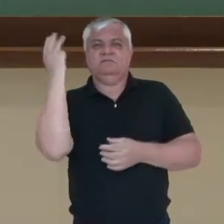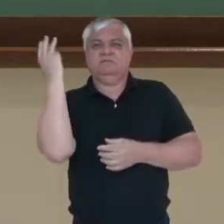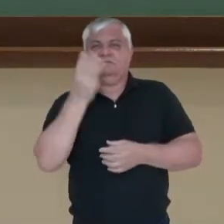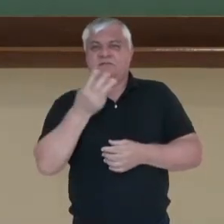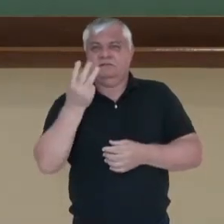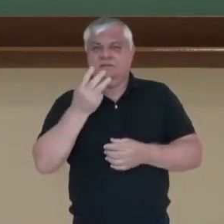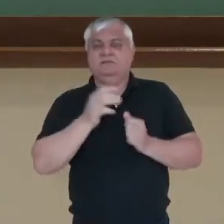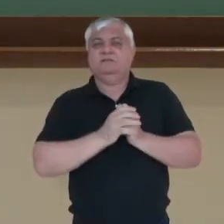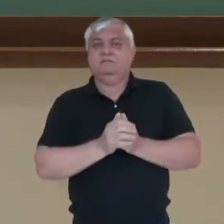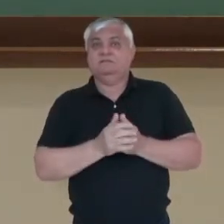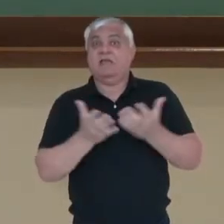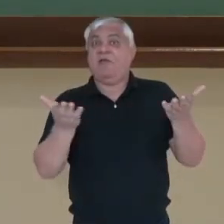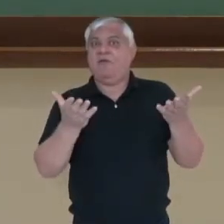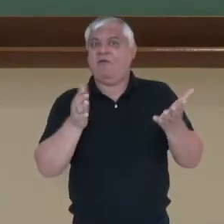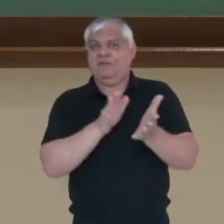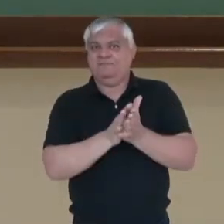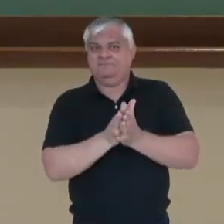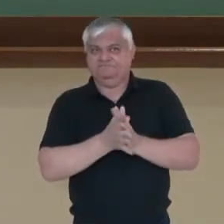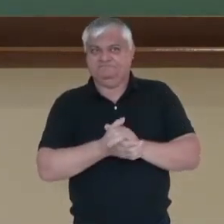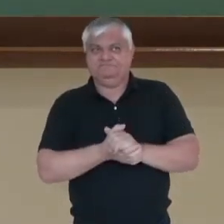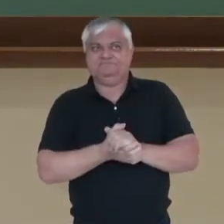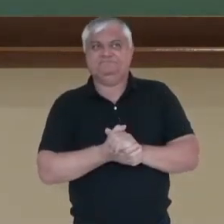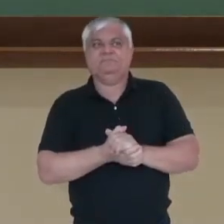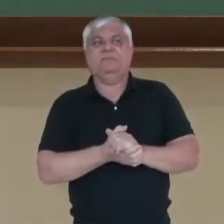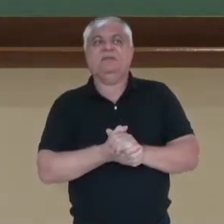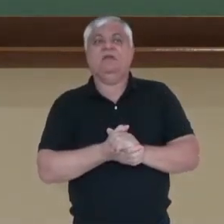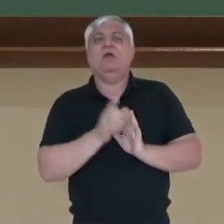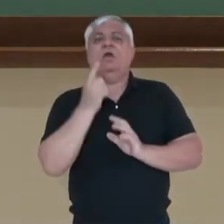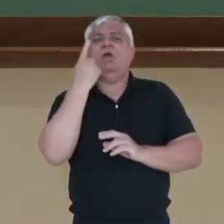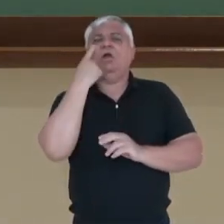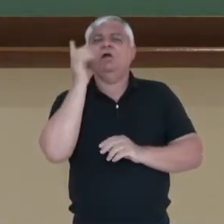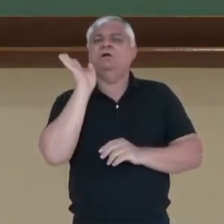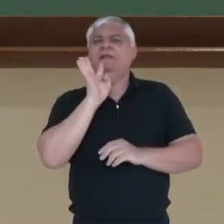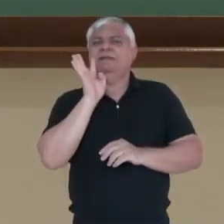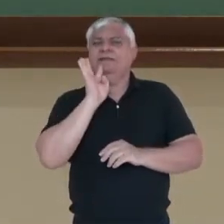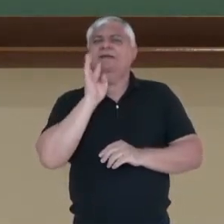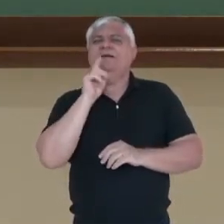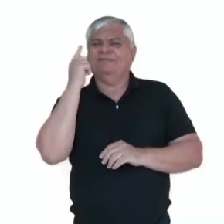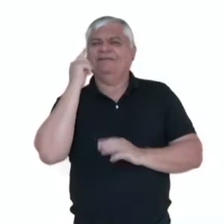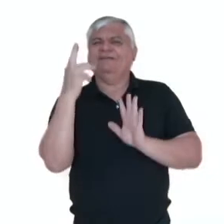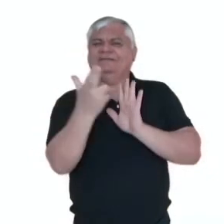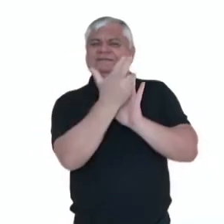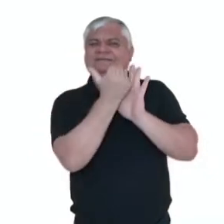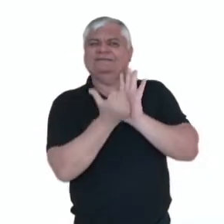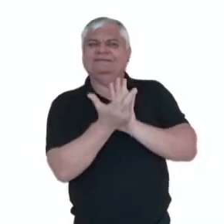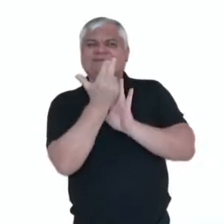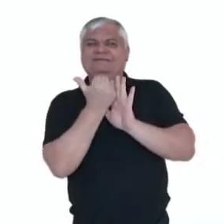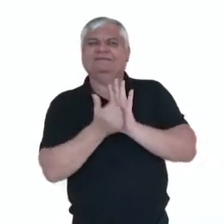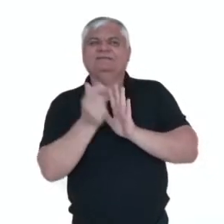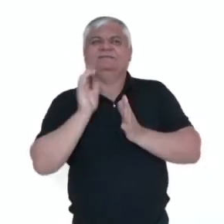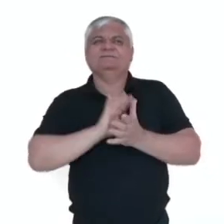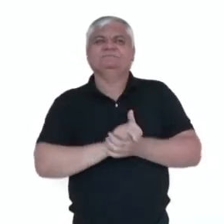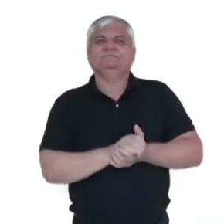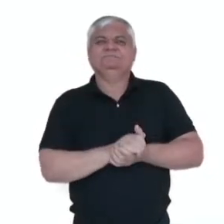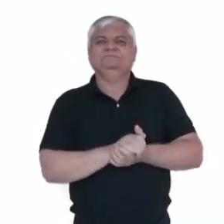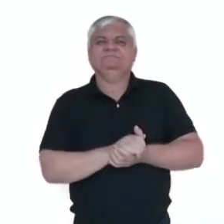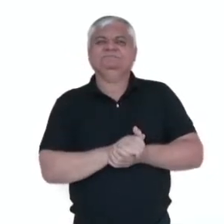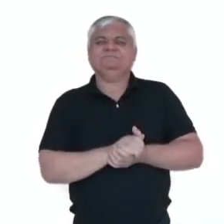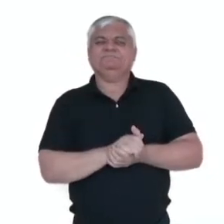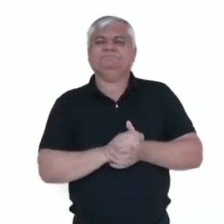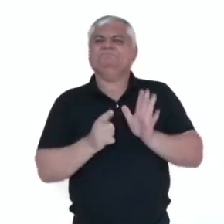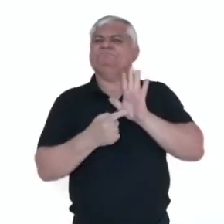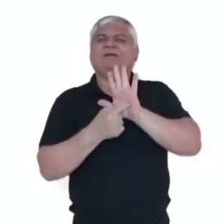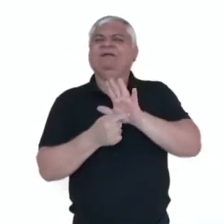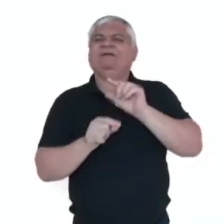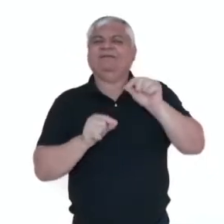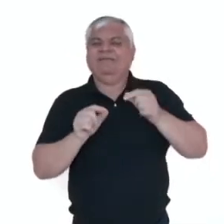Queridos estudantes, chegamos à atividade 3 e olha que legal essa foto by Milk. O que ela